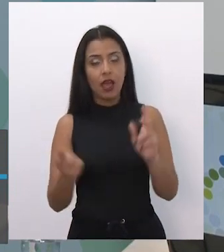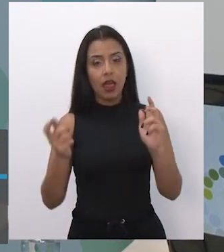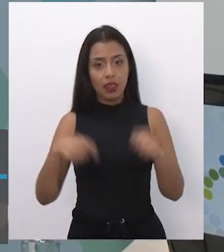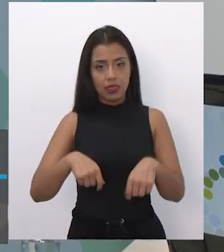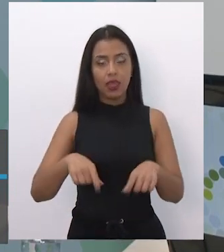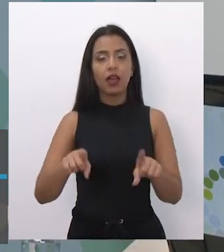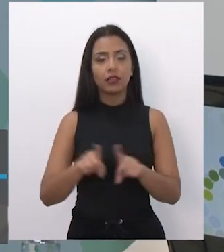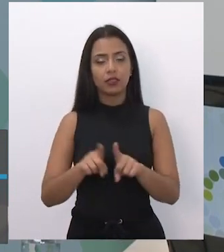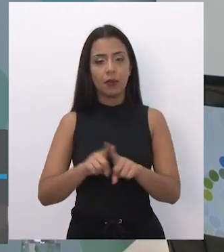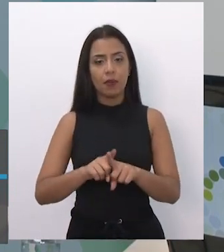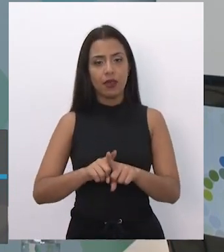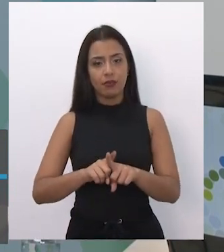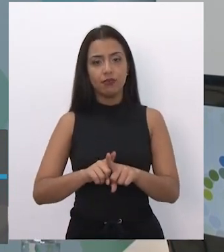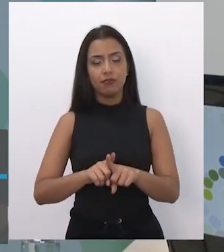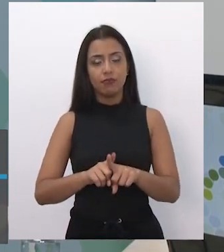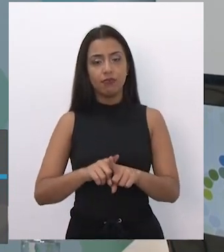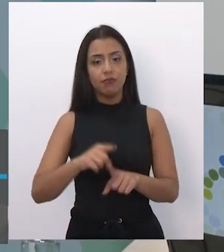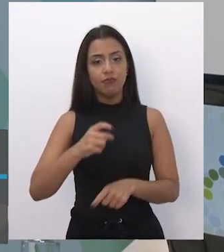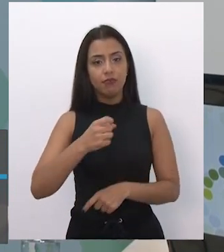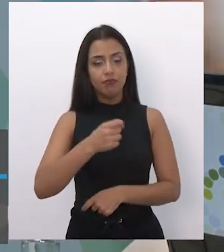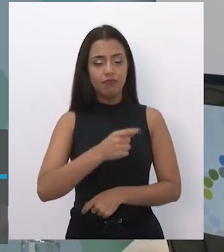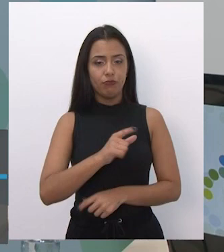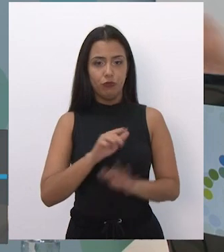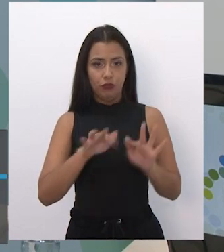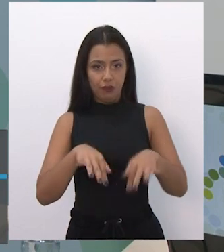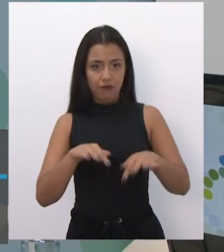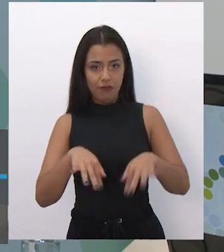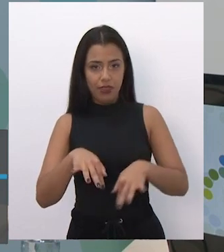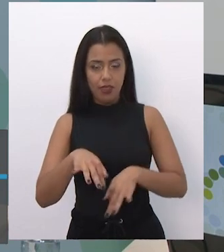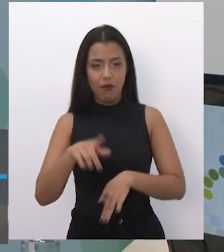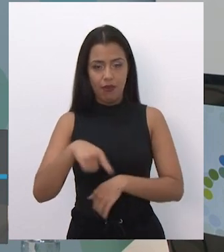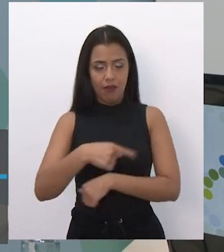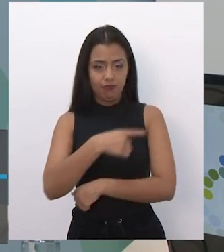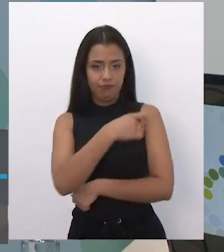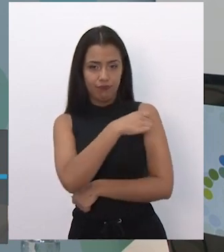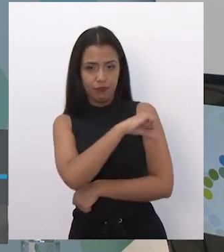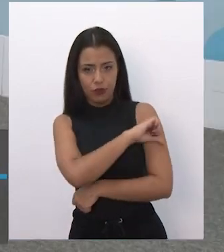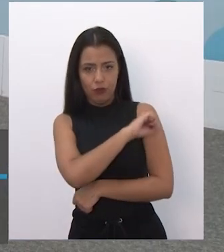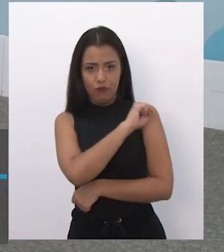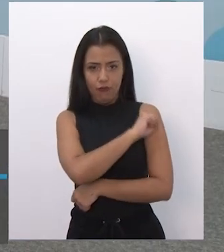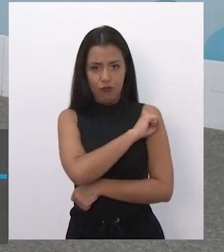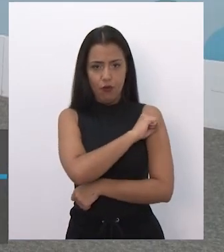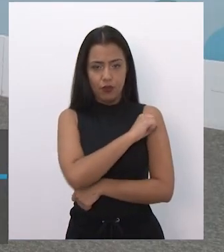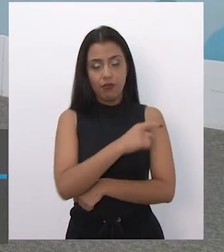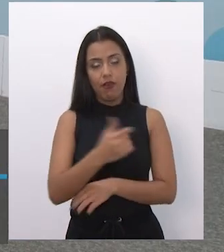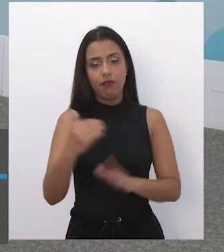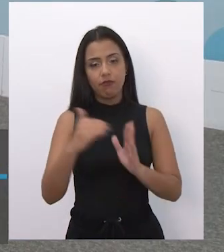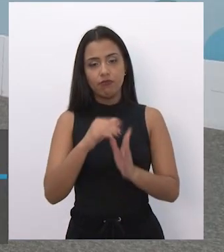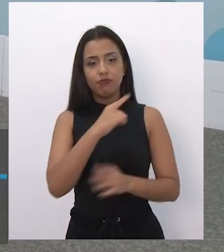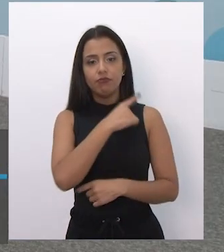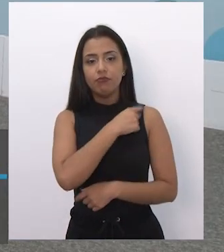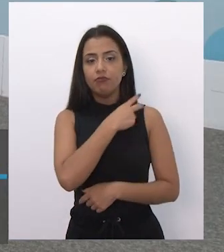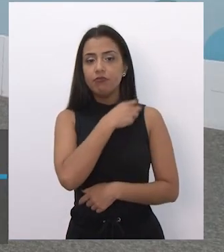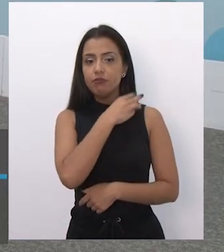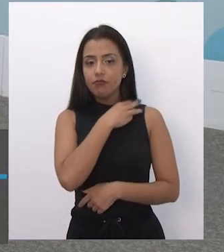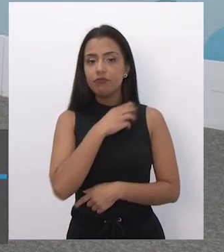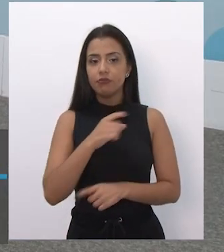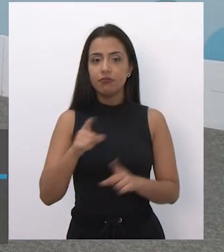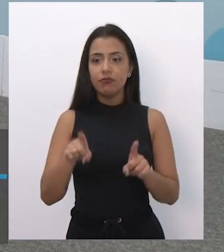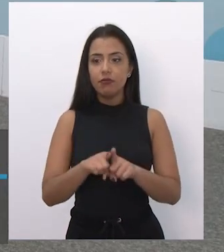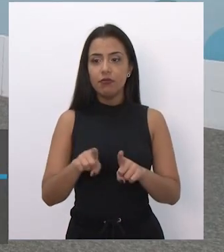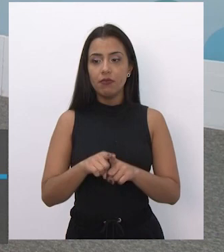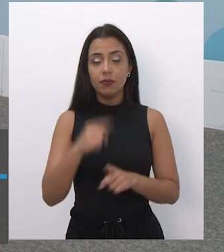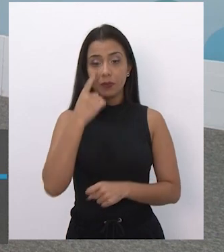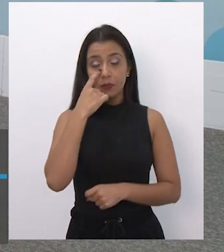anos finais para o ensino médio. Eu queria só complementar, professor, que é muito importante. O que a gente